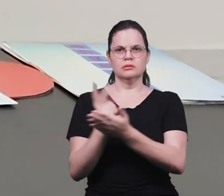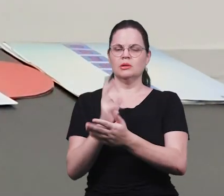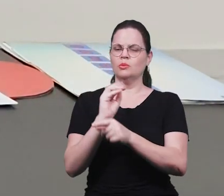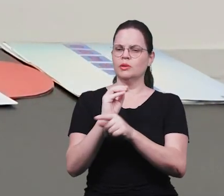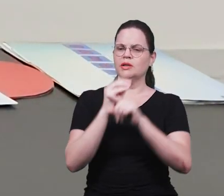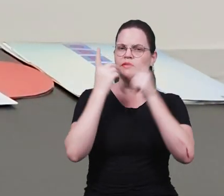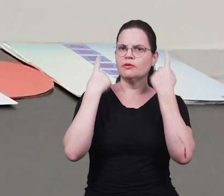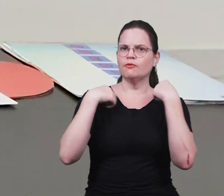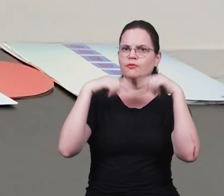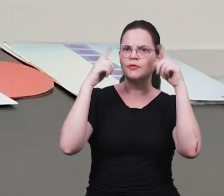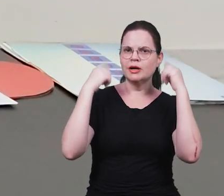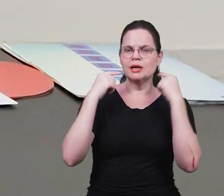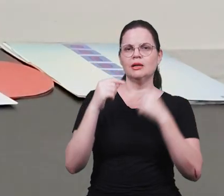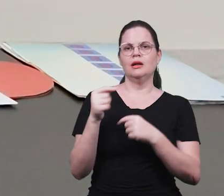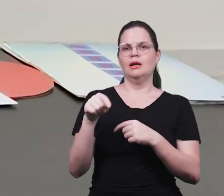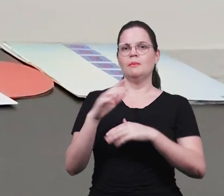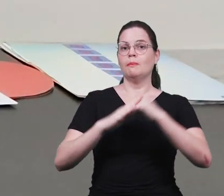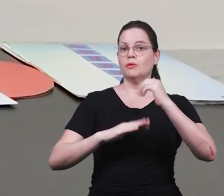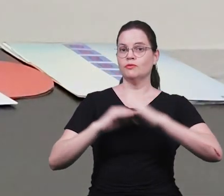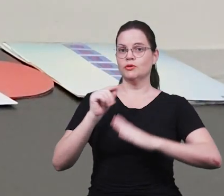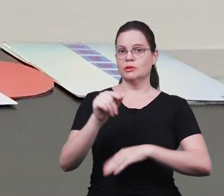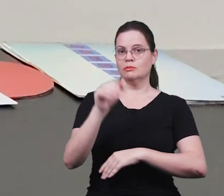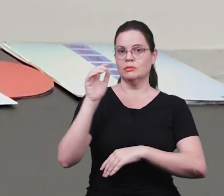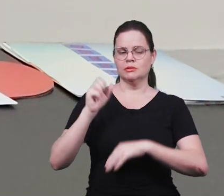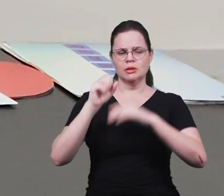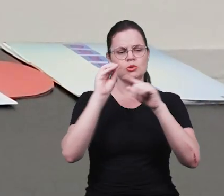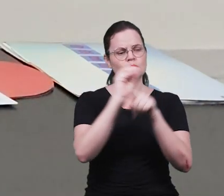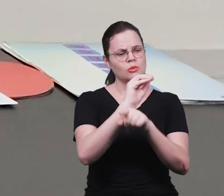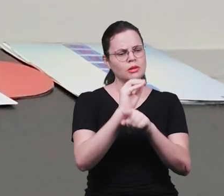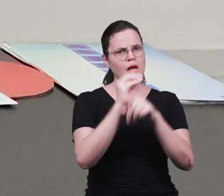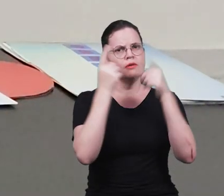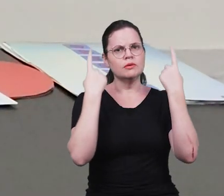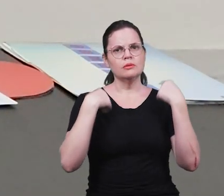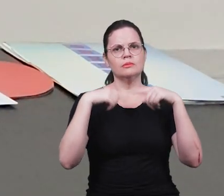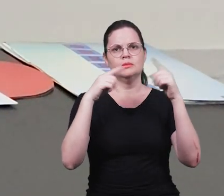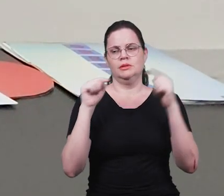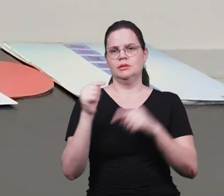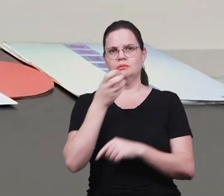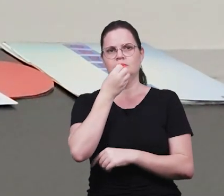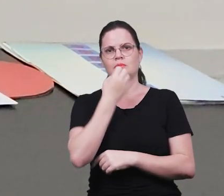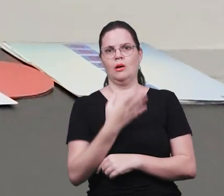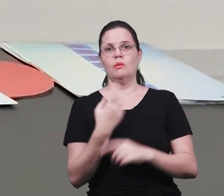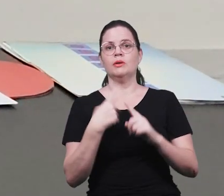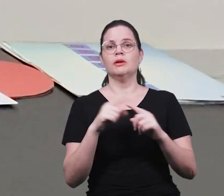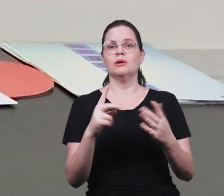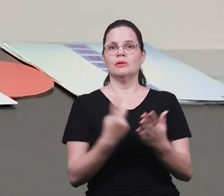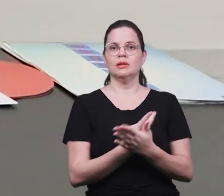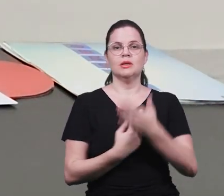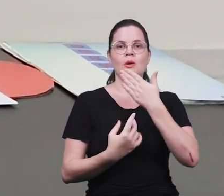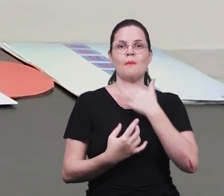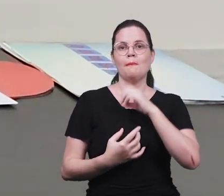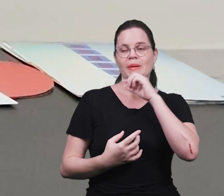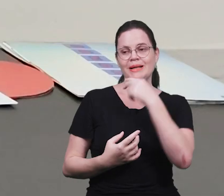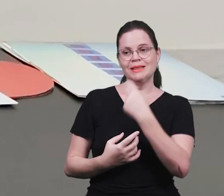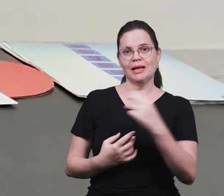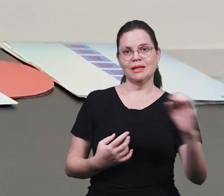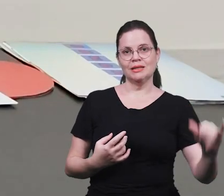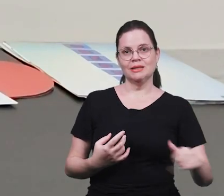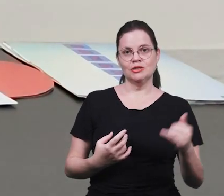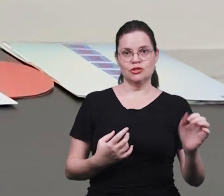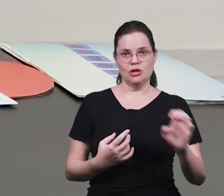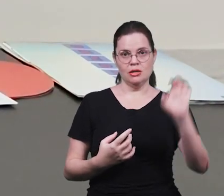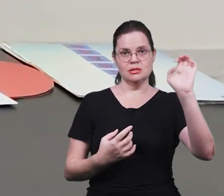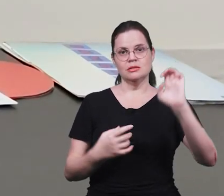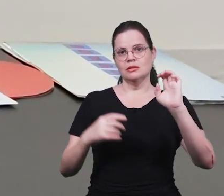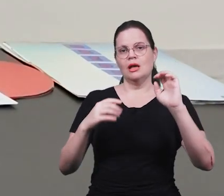obediente, Ele cuidava das ovelhas do pai. Ele era tão obediente, ele era uma pessoa tão boa que o pai confiava as